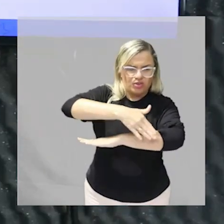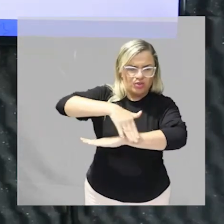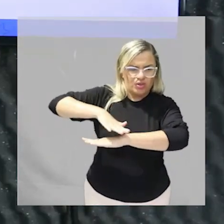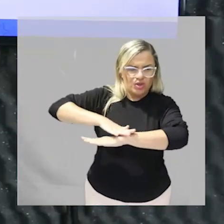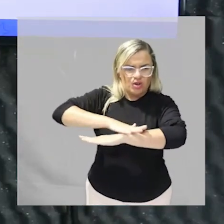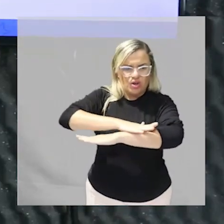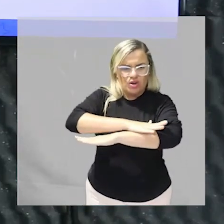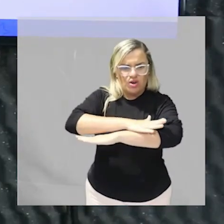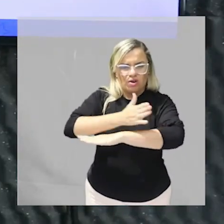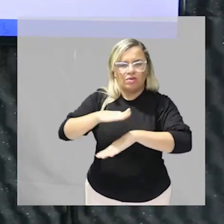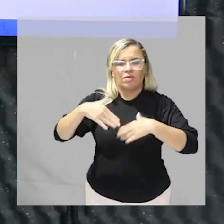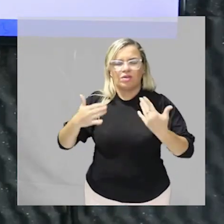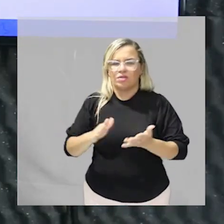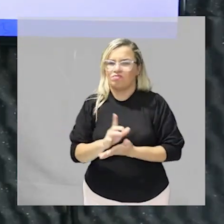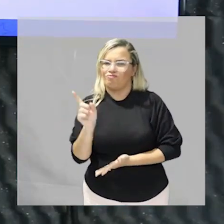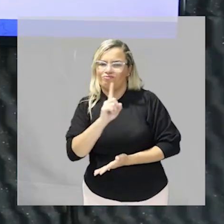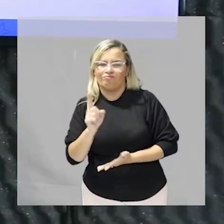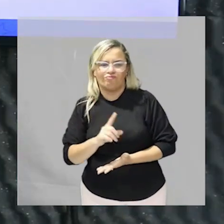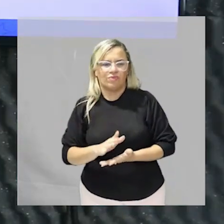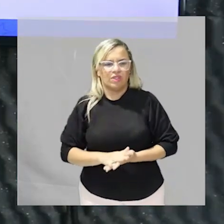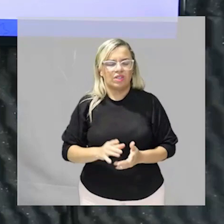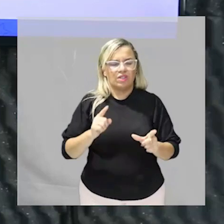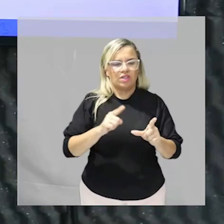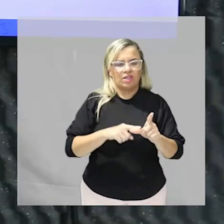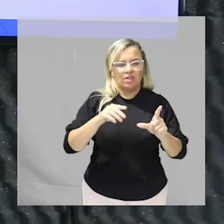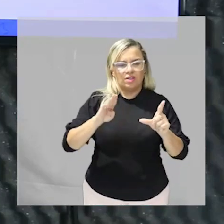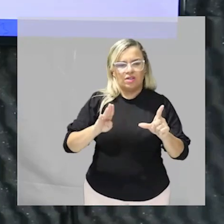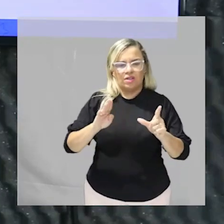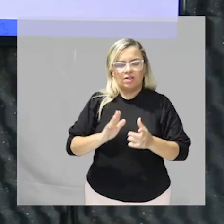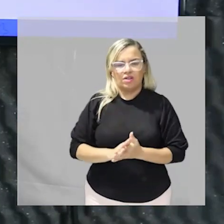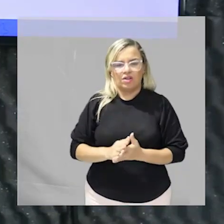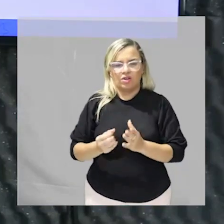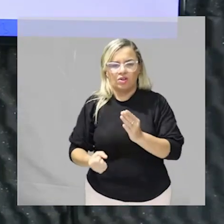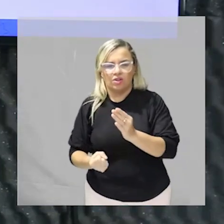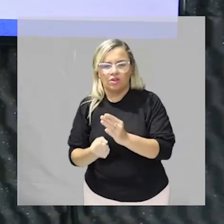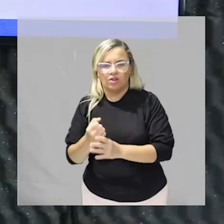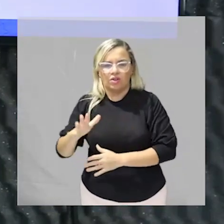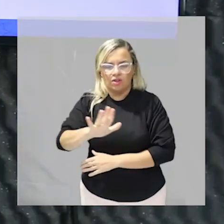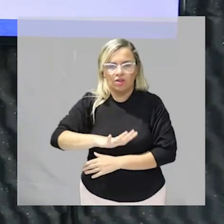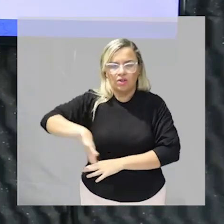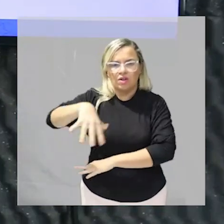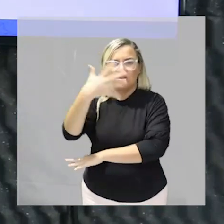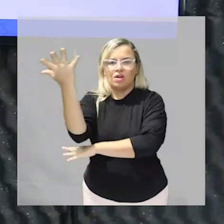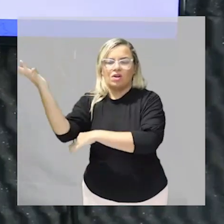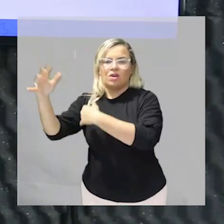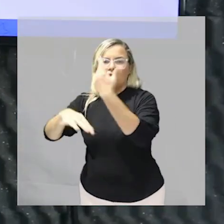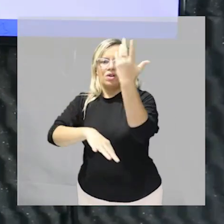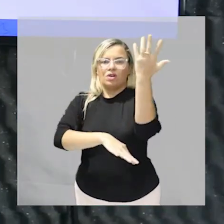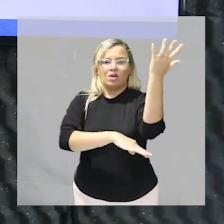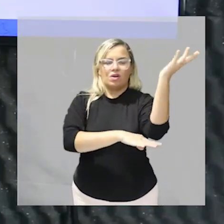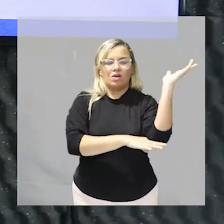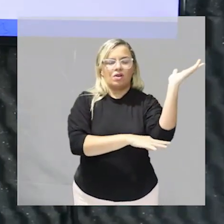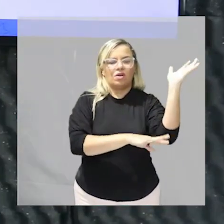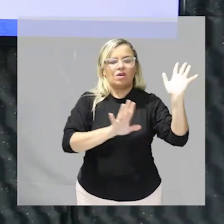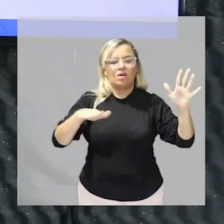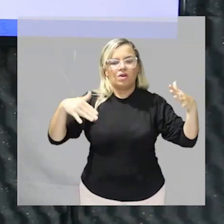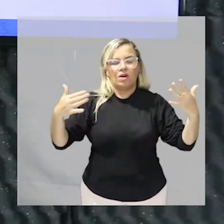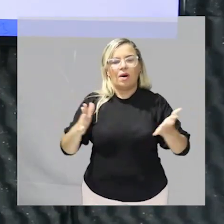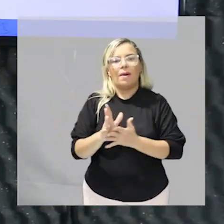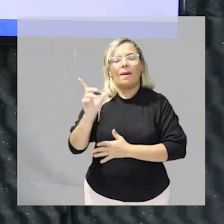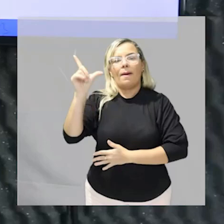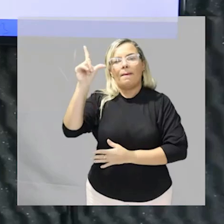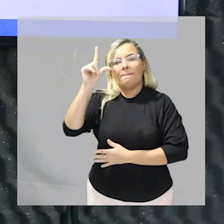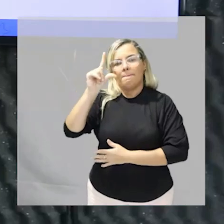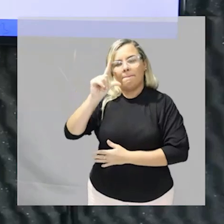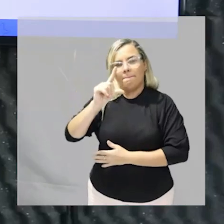infiltração. Será que a criação de espaços verdes vai me ajudar? Pensa bem, espaços verdes vai repercutir em quê? Menor